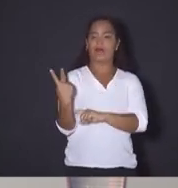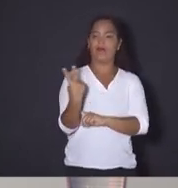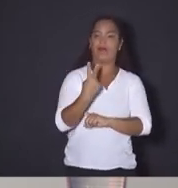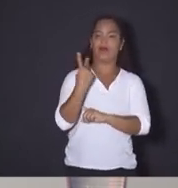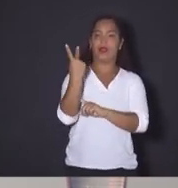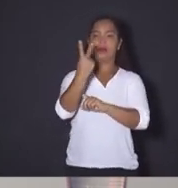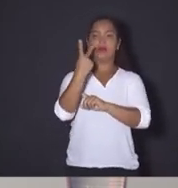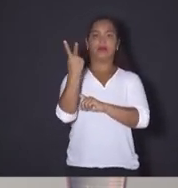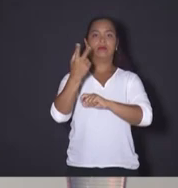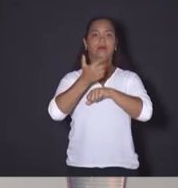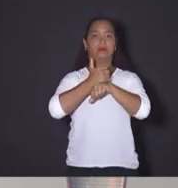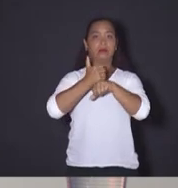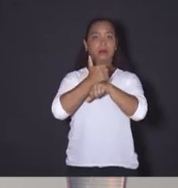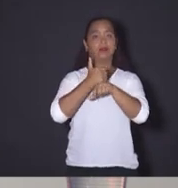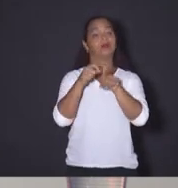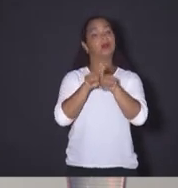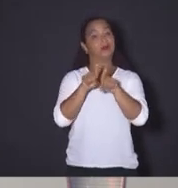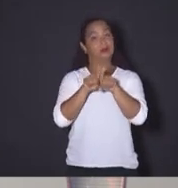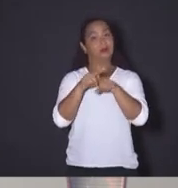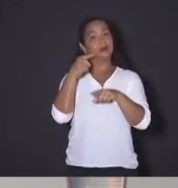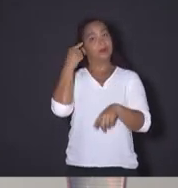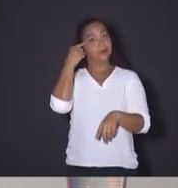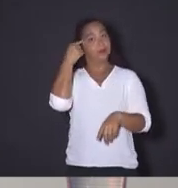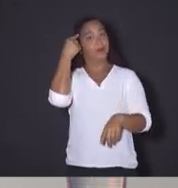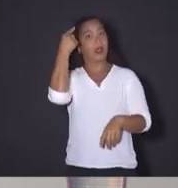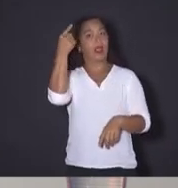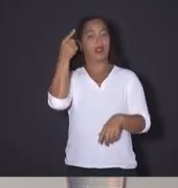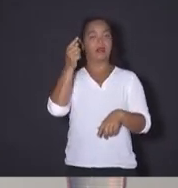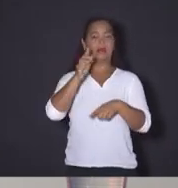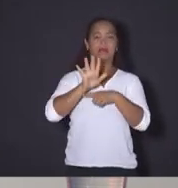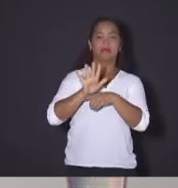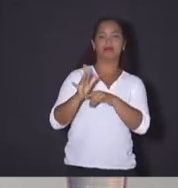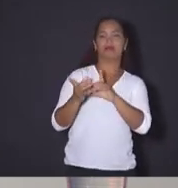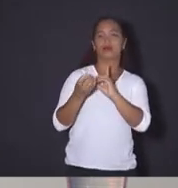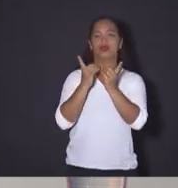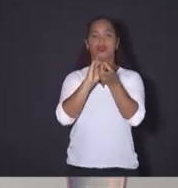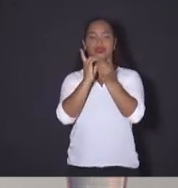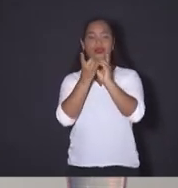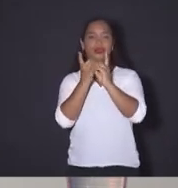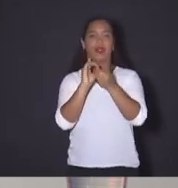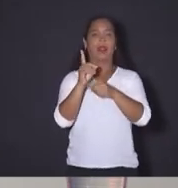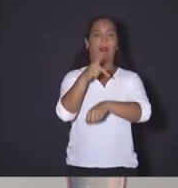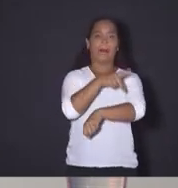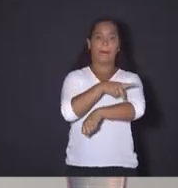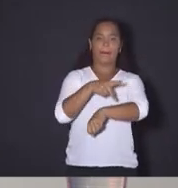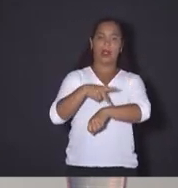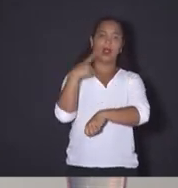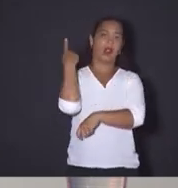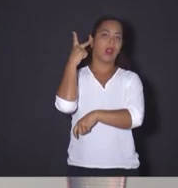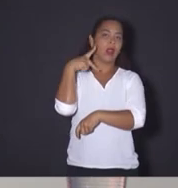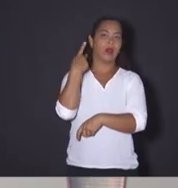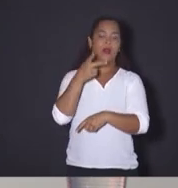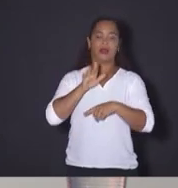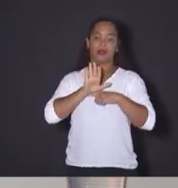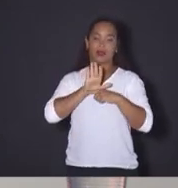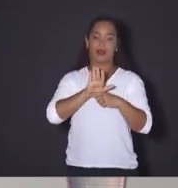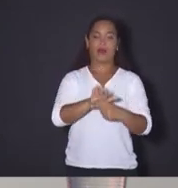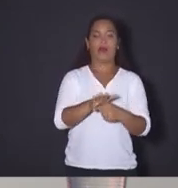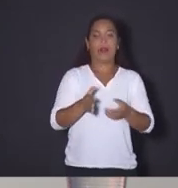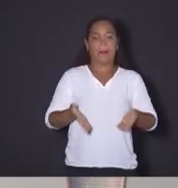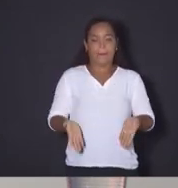é pensarmos induções e dinâmicas políticas pedagógicas que possam contribuir com a melhoria